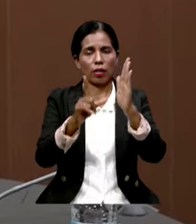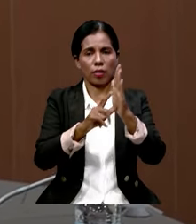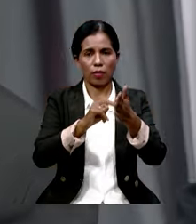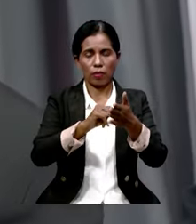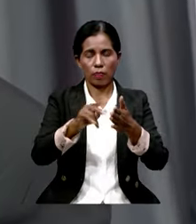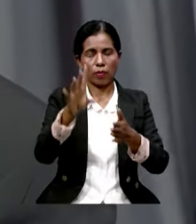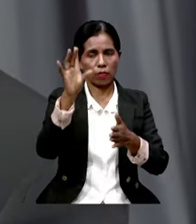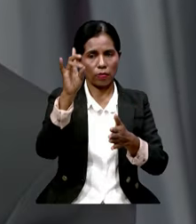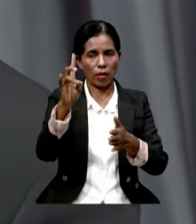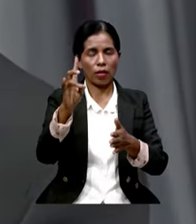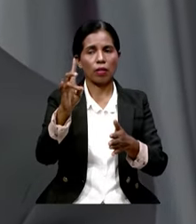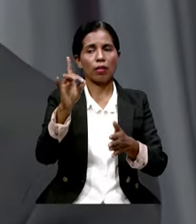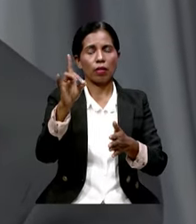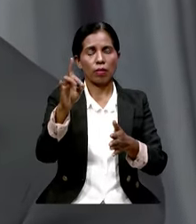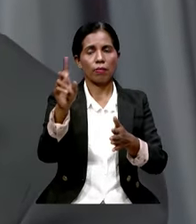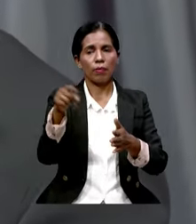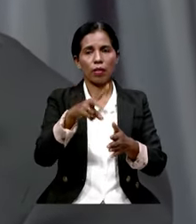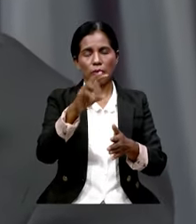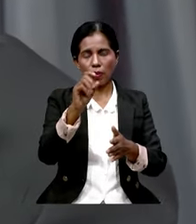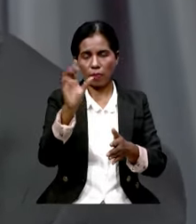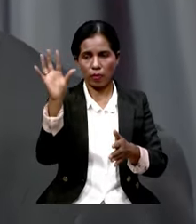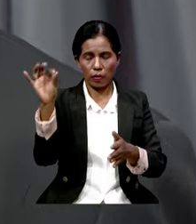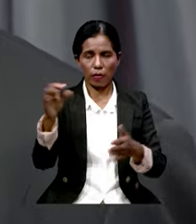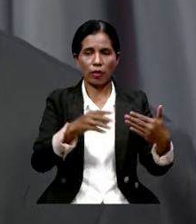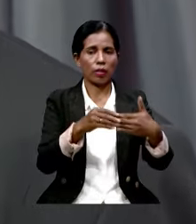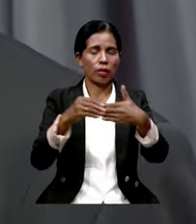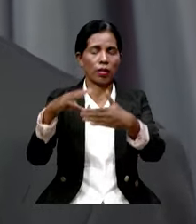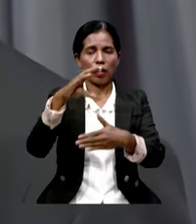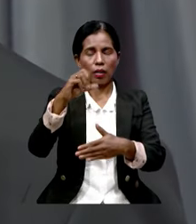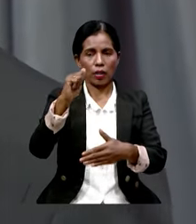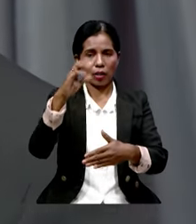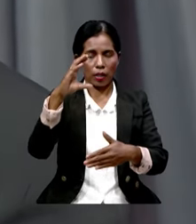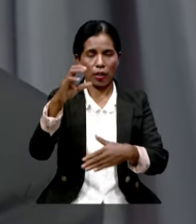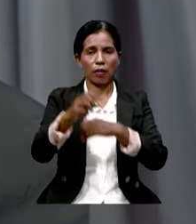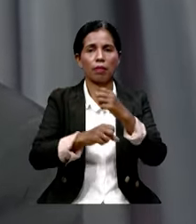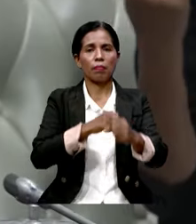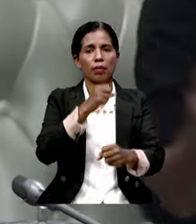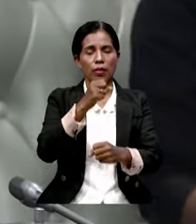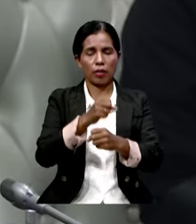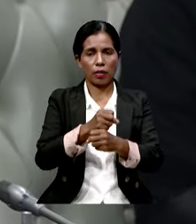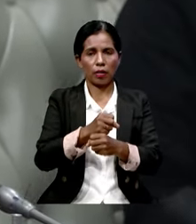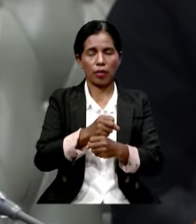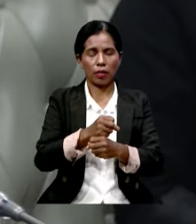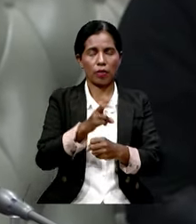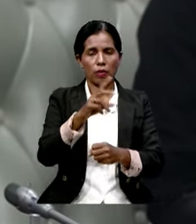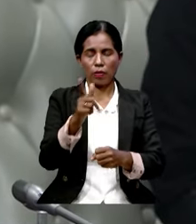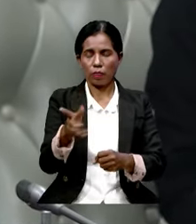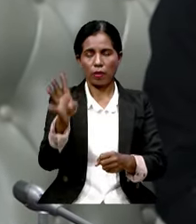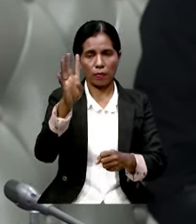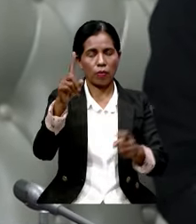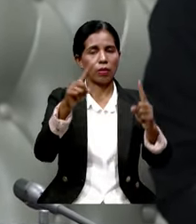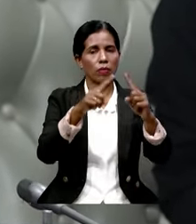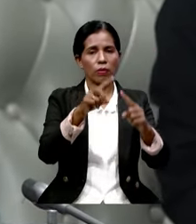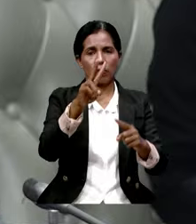1 barra Rion Rua Sia, onde lidera CAC, ba período Tinan Rion Rua Ronulo Racinhat, to Rion